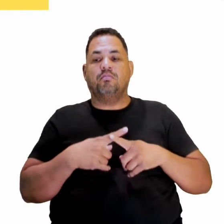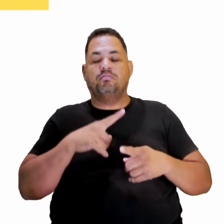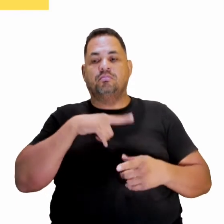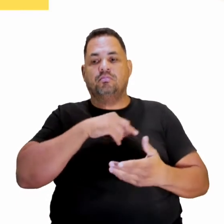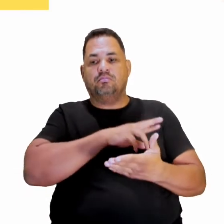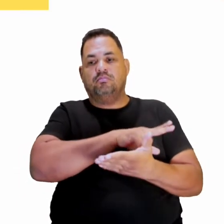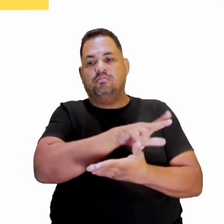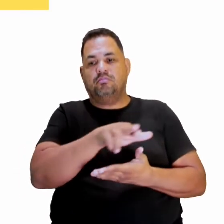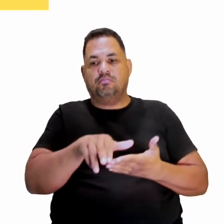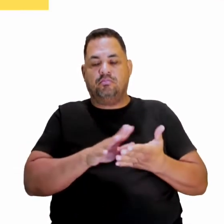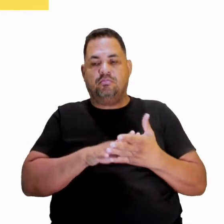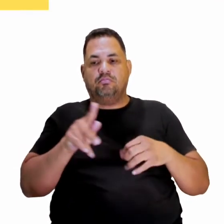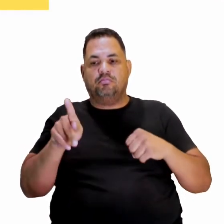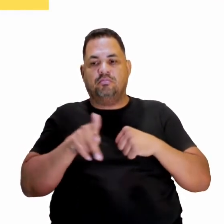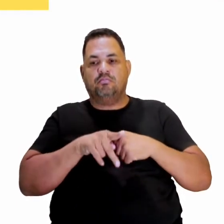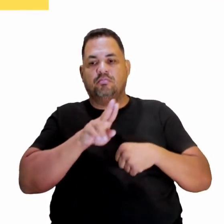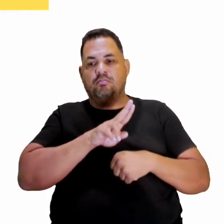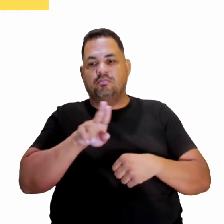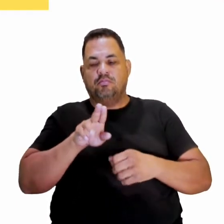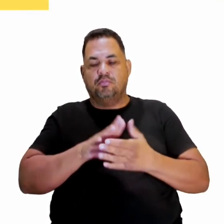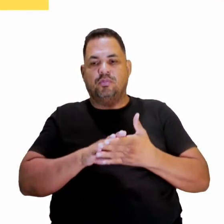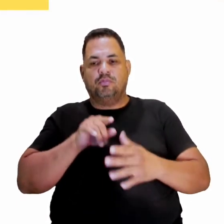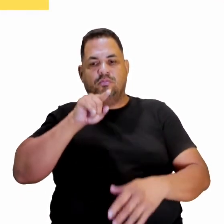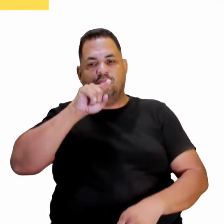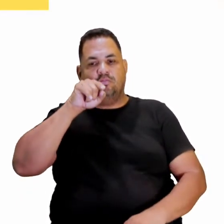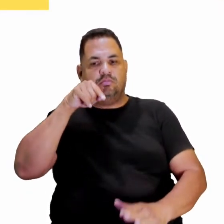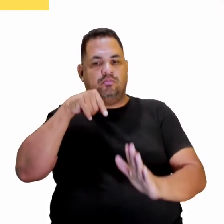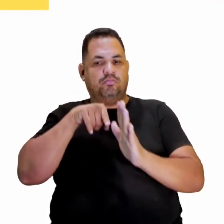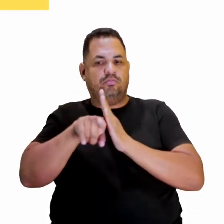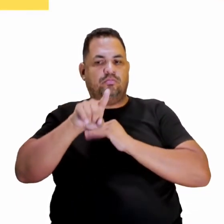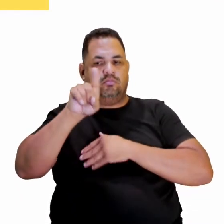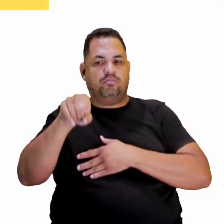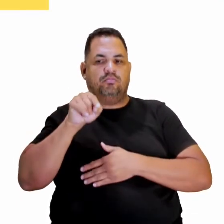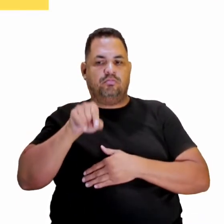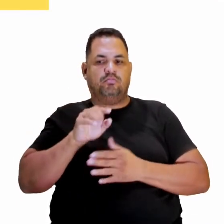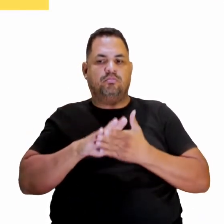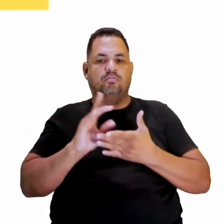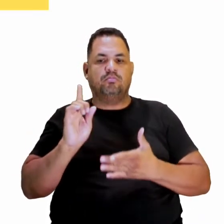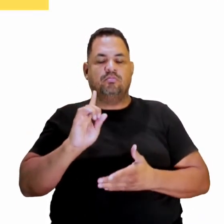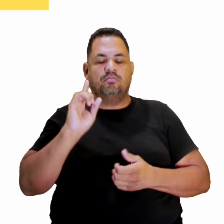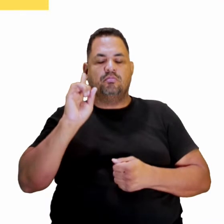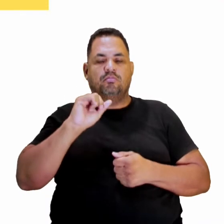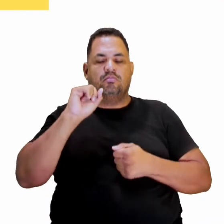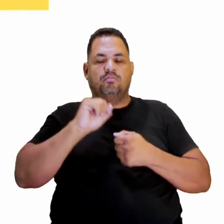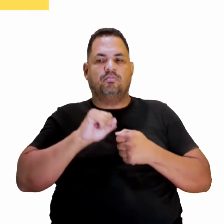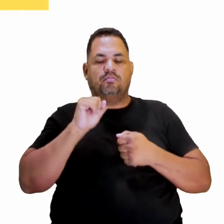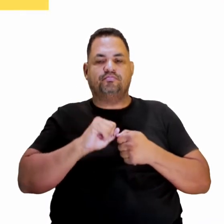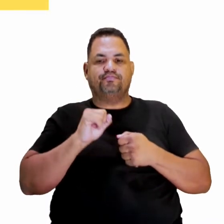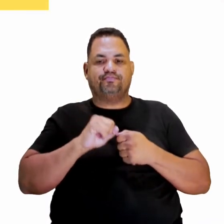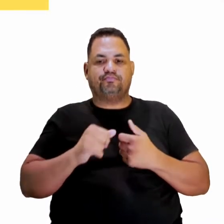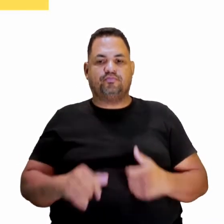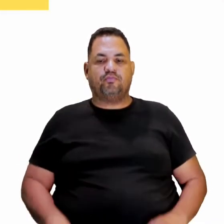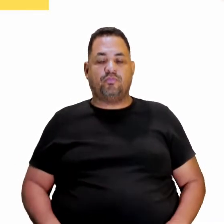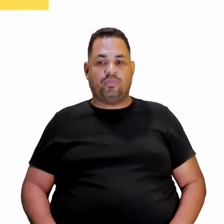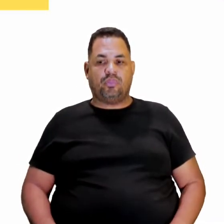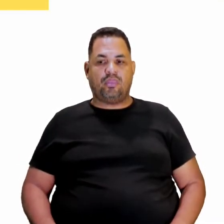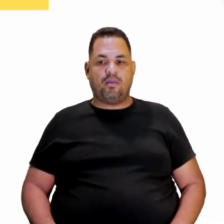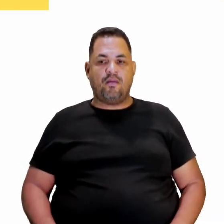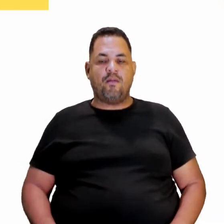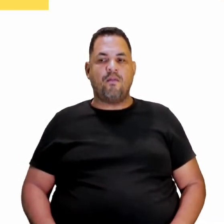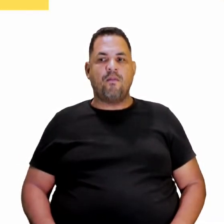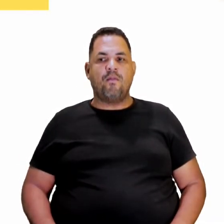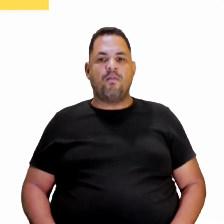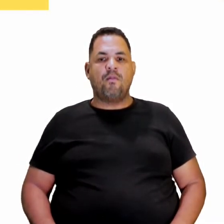temos vários que são considerados pronomes interrogativos, certo? Você não vai fazer isso, de não